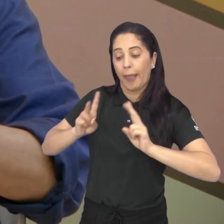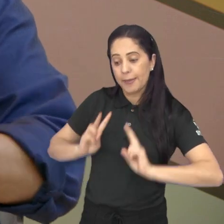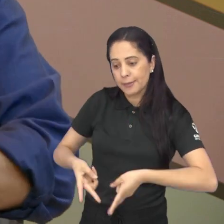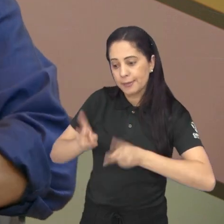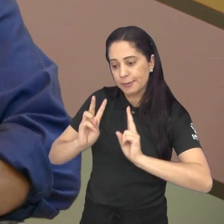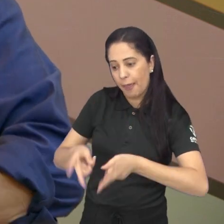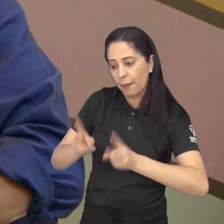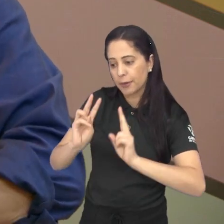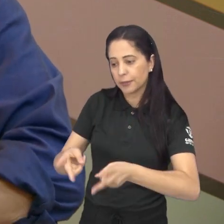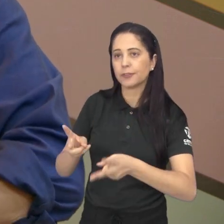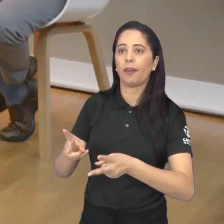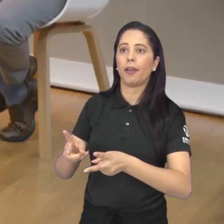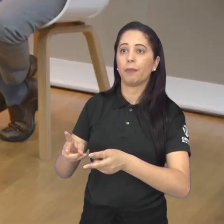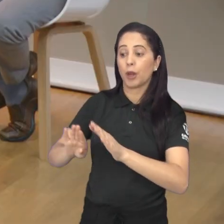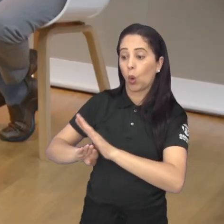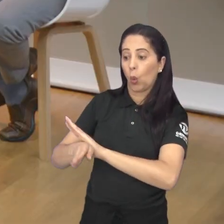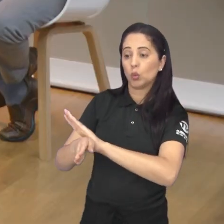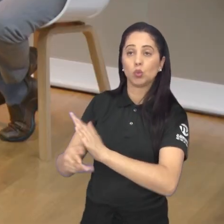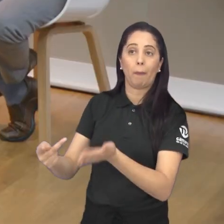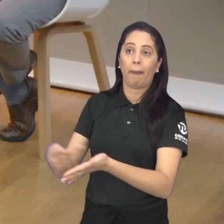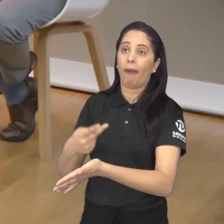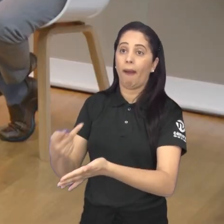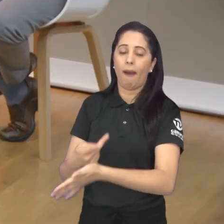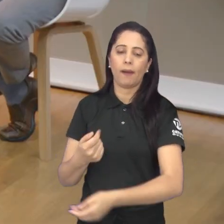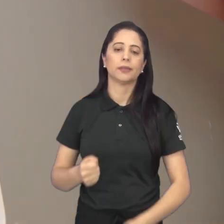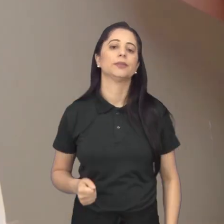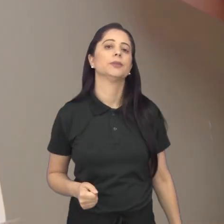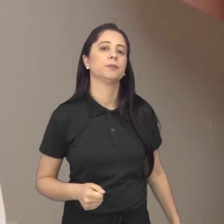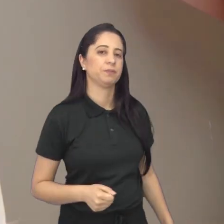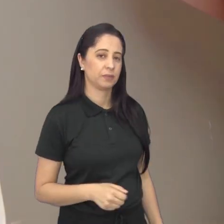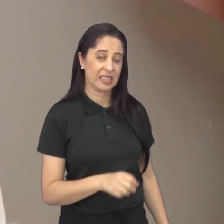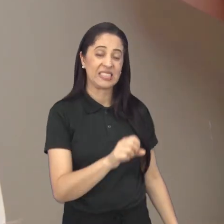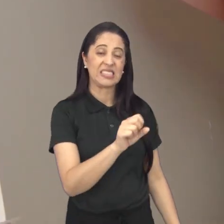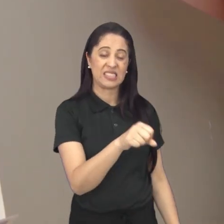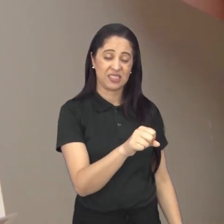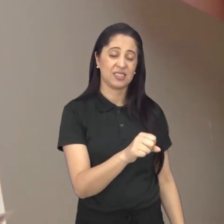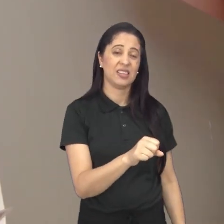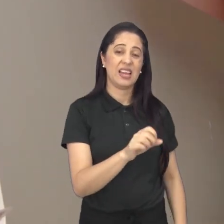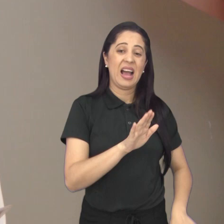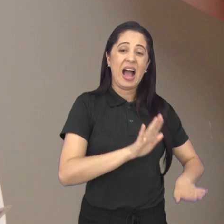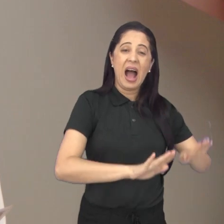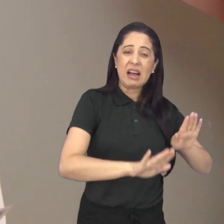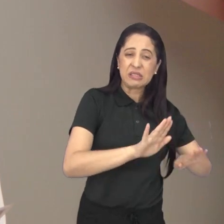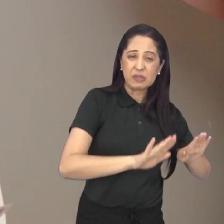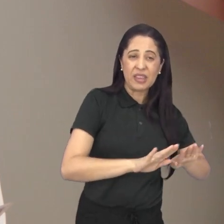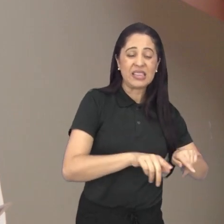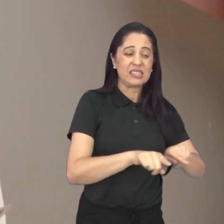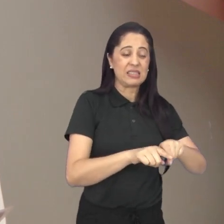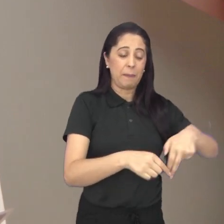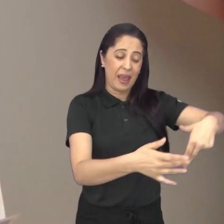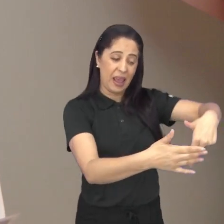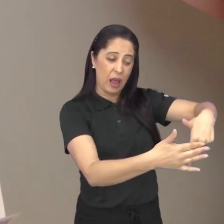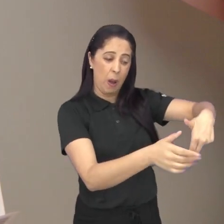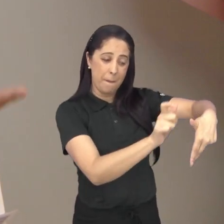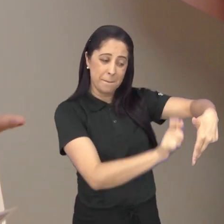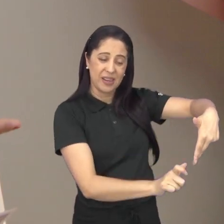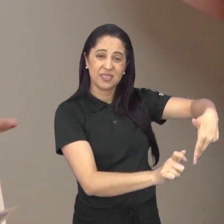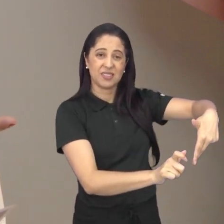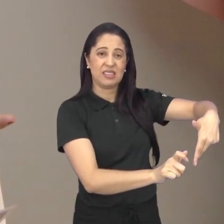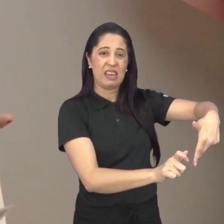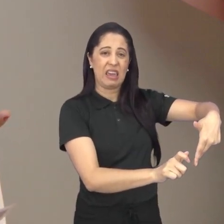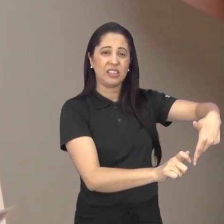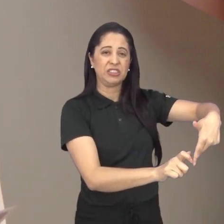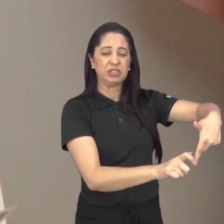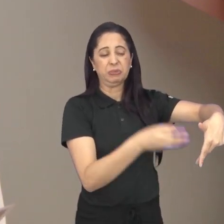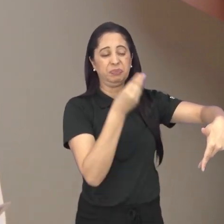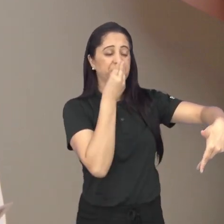não desse gene. E também, de repente, o paciente não dar atenção para uma doença leve no intestino, mas que pode progredir para um